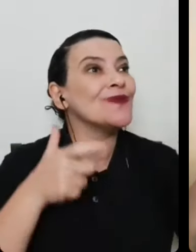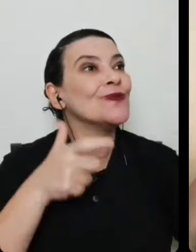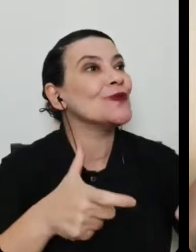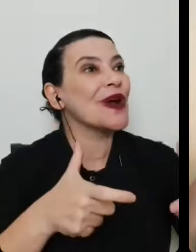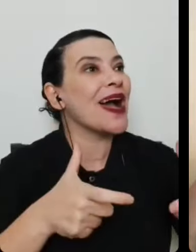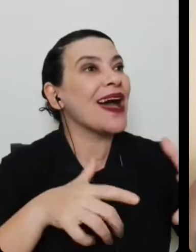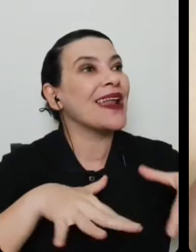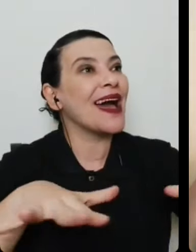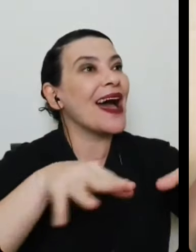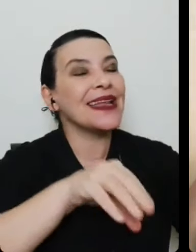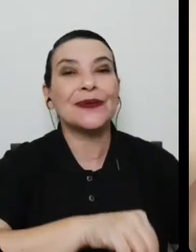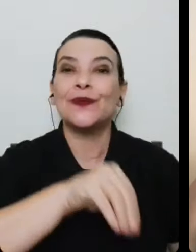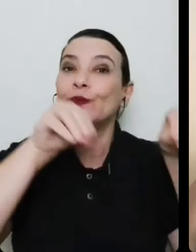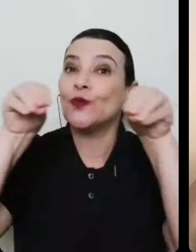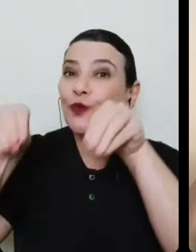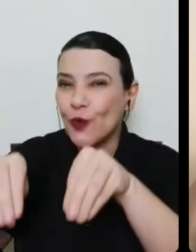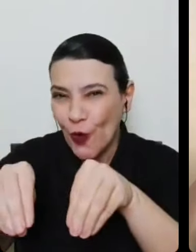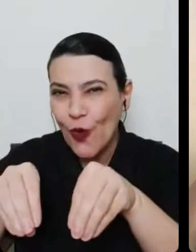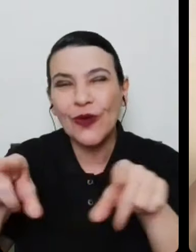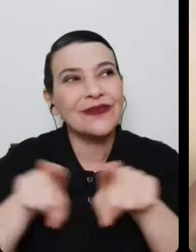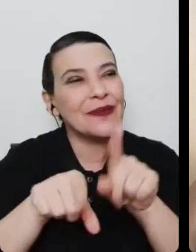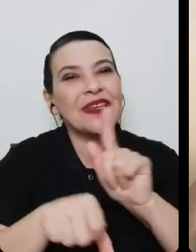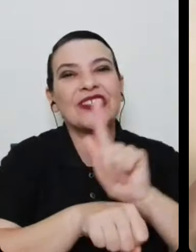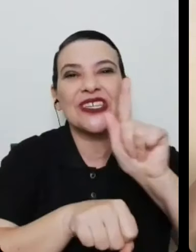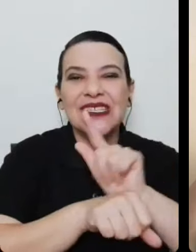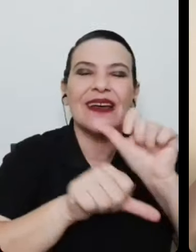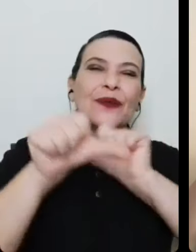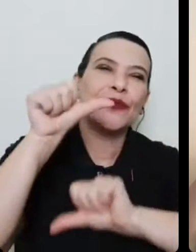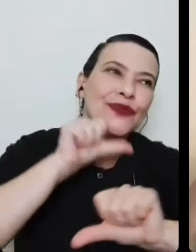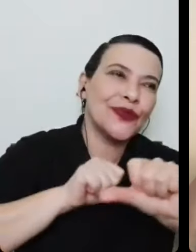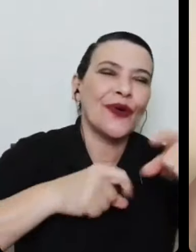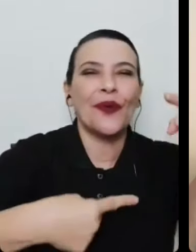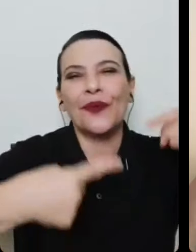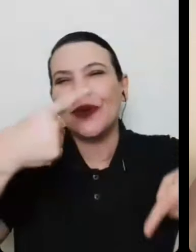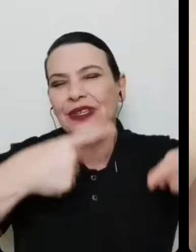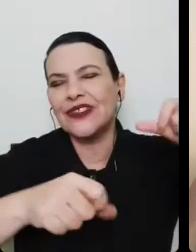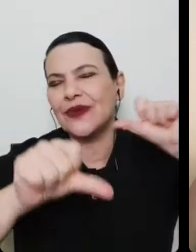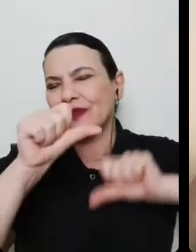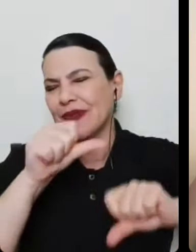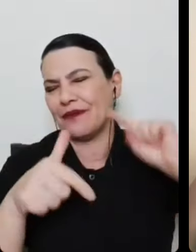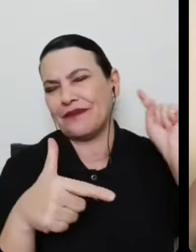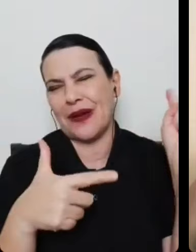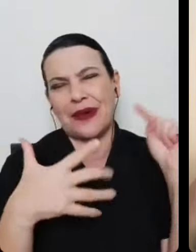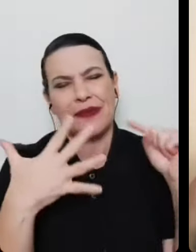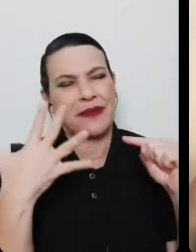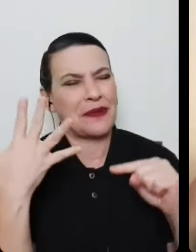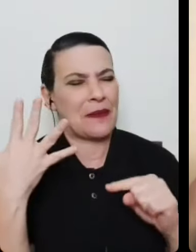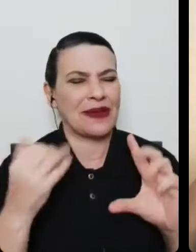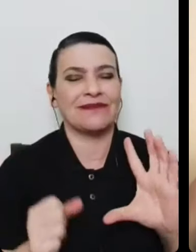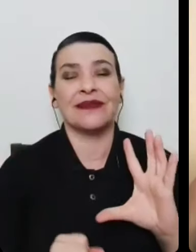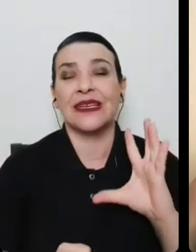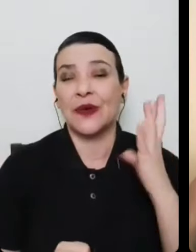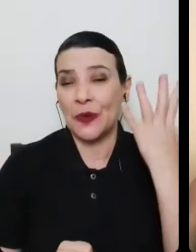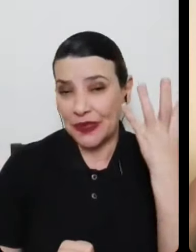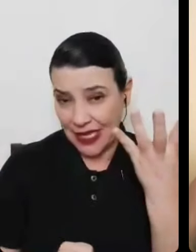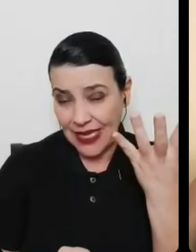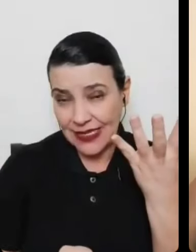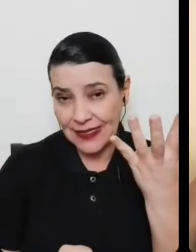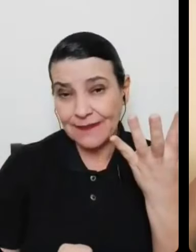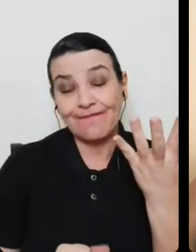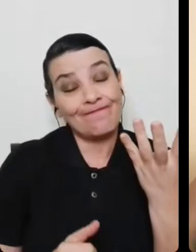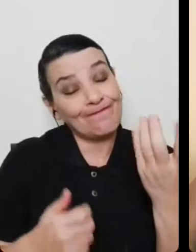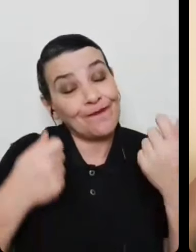setor, enfim, mudou a gestão, mudou a política, enfim. Muita coisa acontece, mas assim,